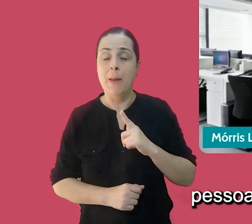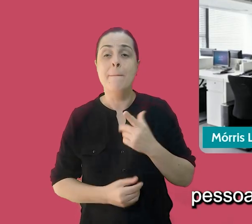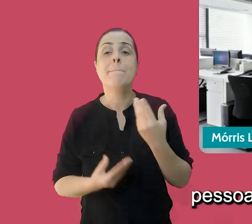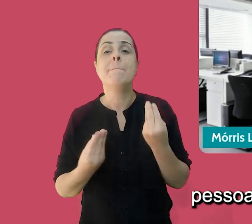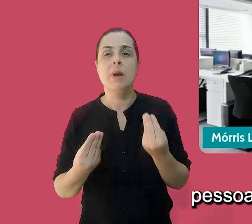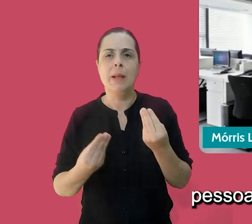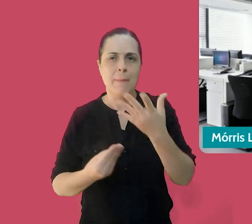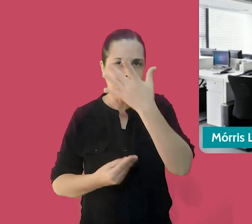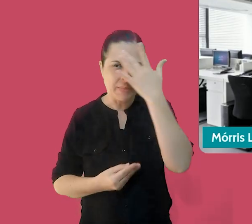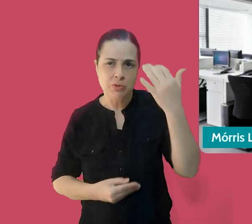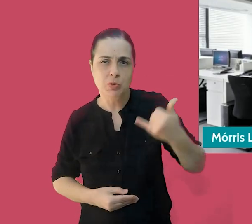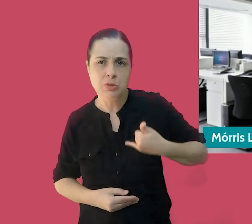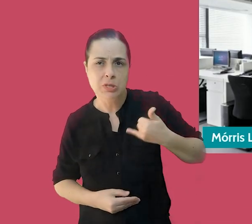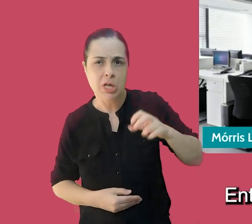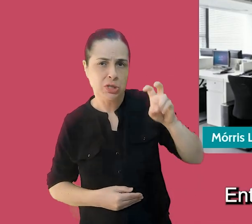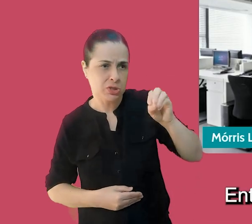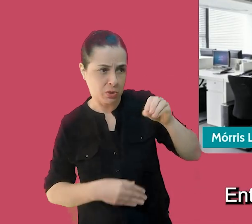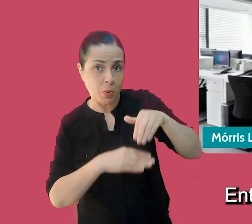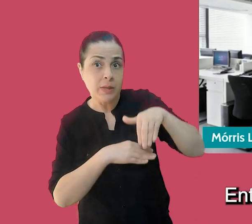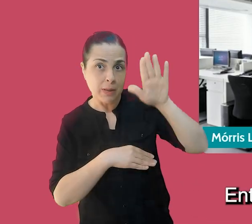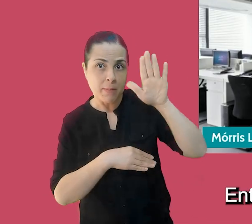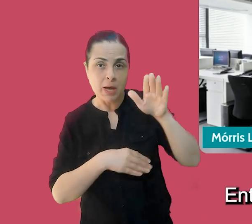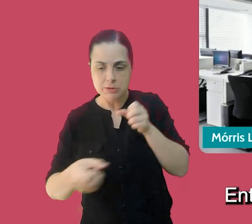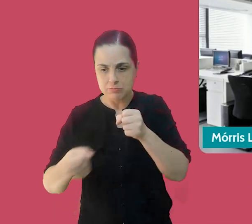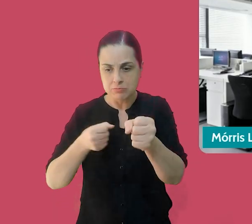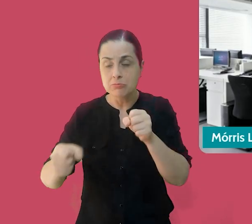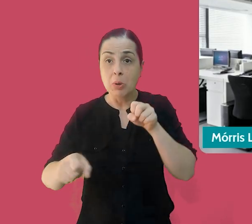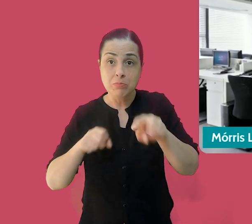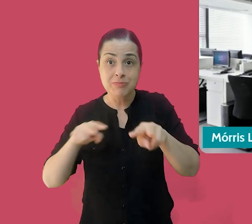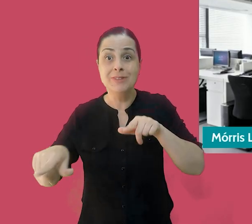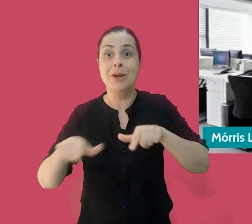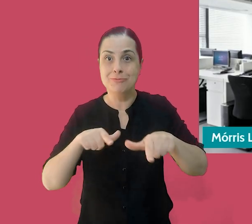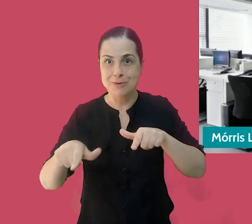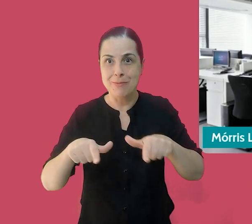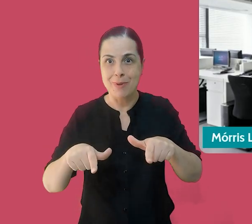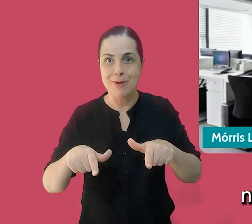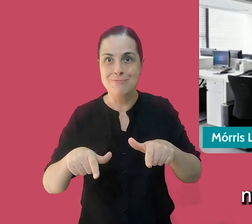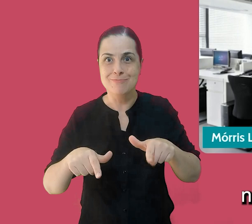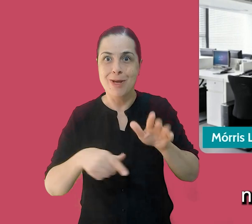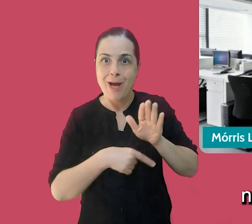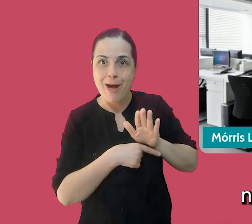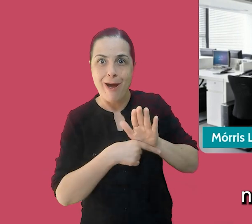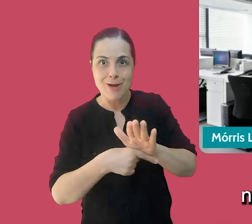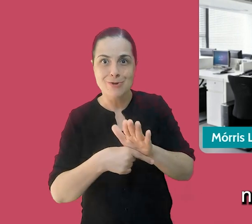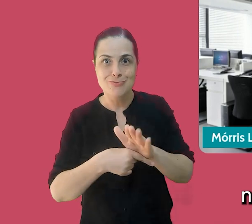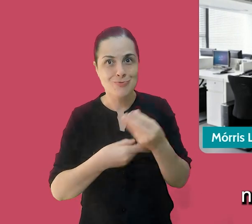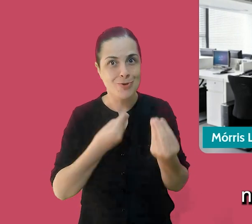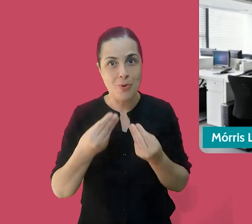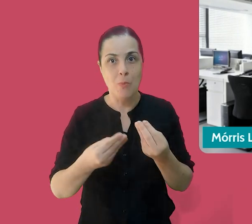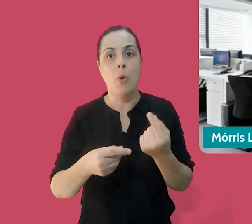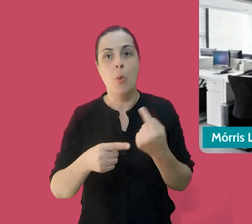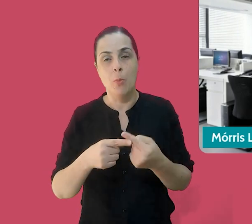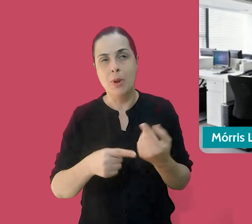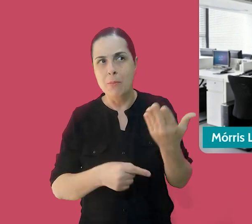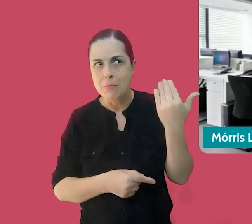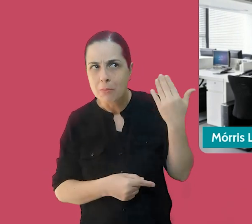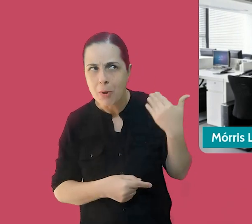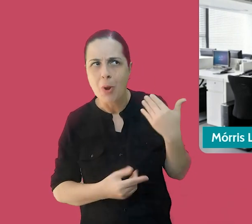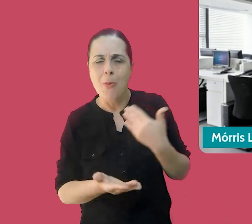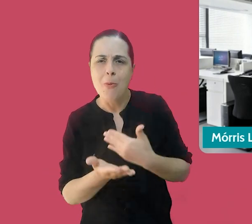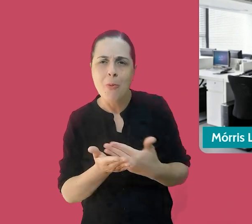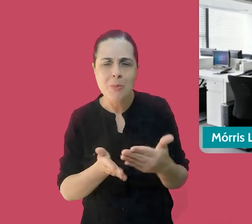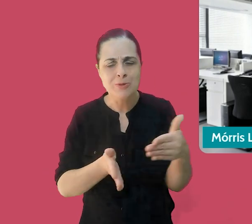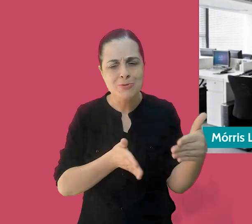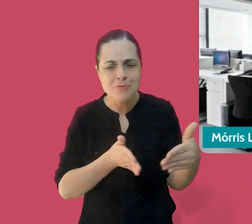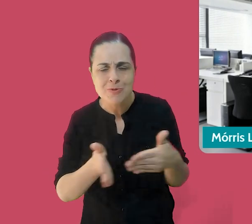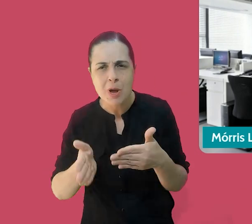mais de 50 anos. Então, quando a gente se falou, estava aí no meio desse caminho, né?